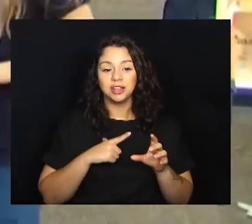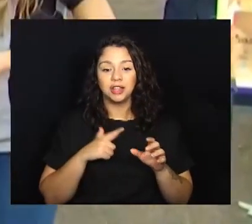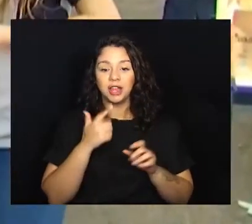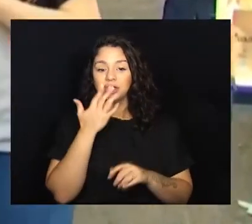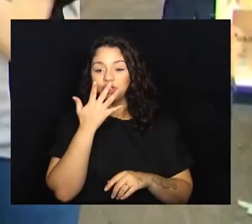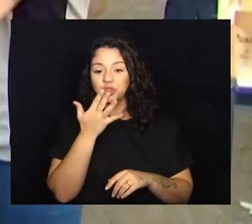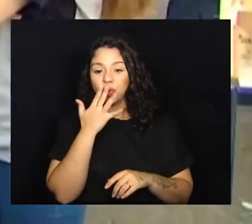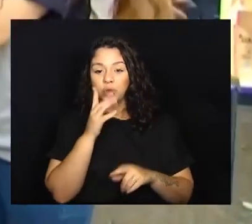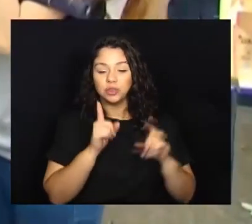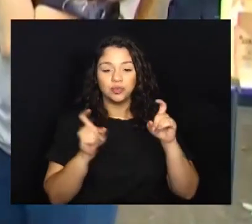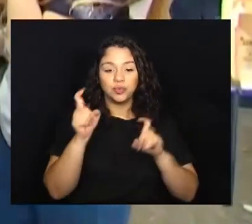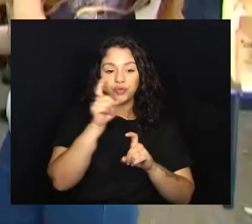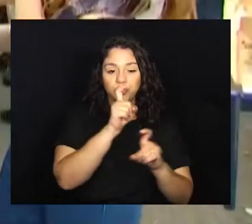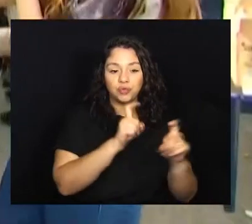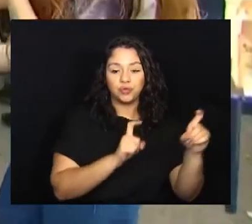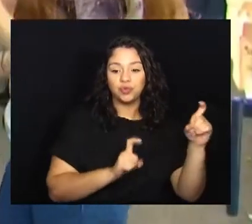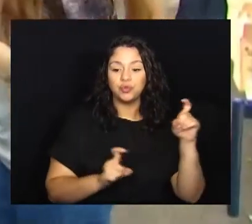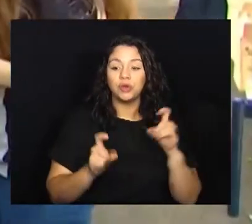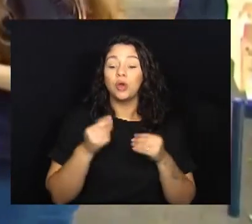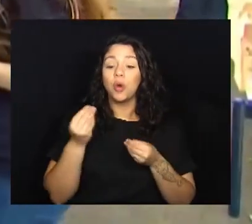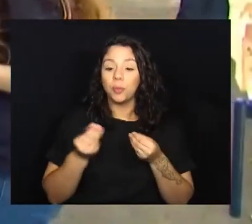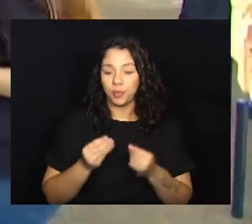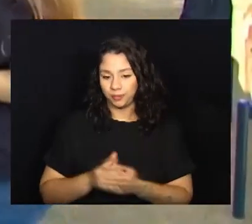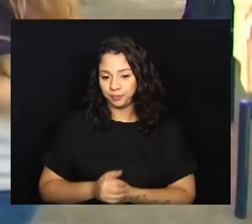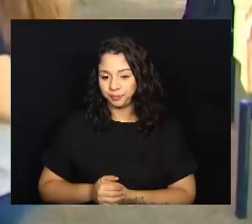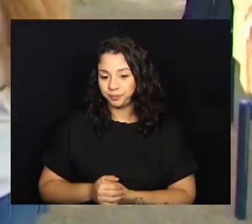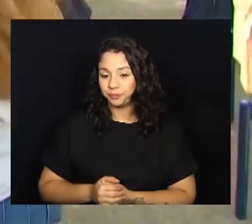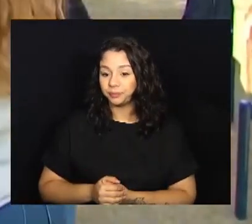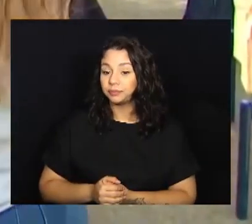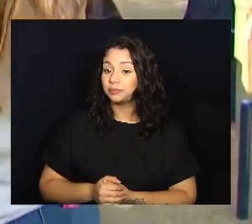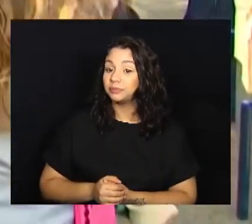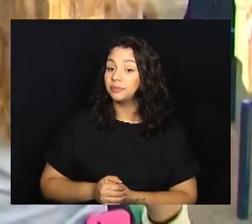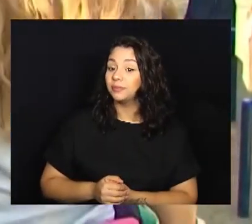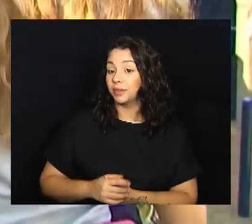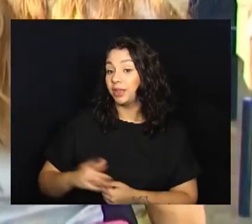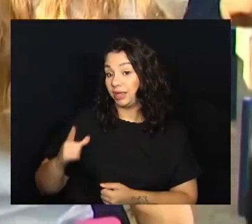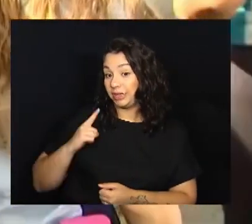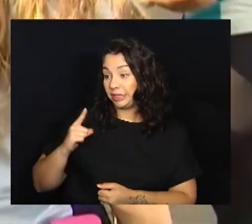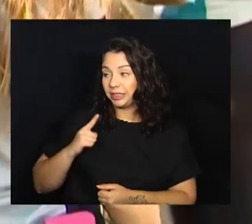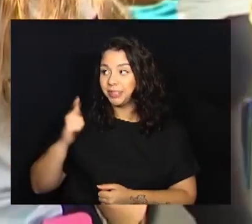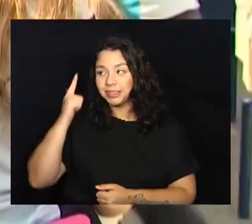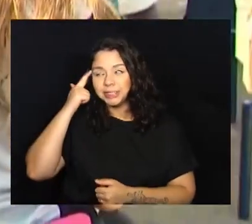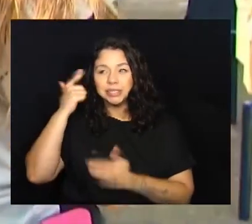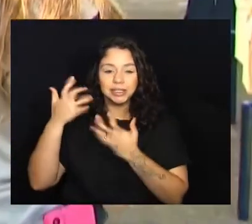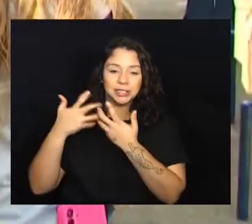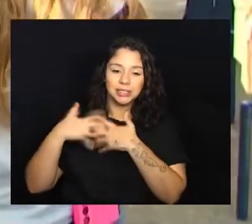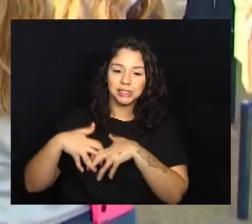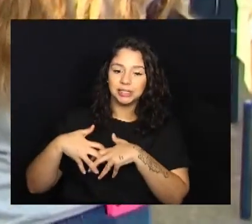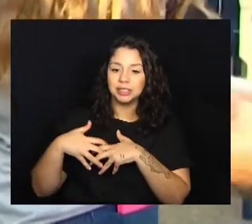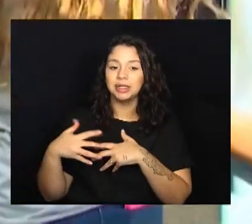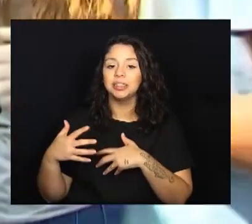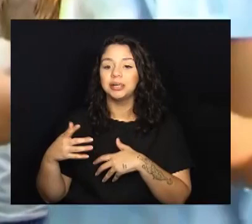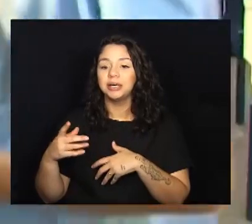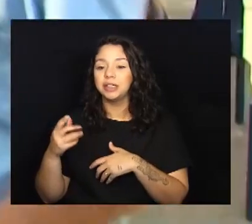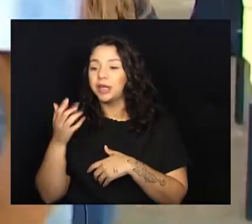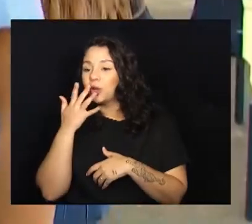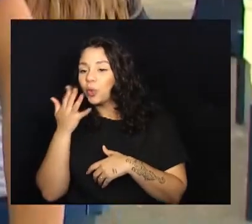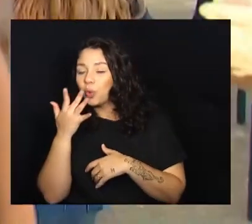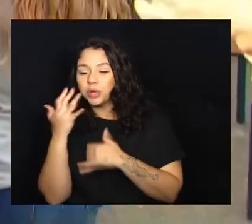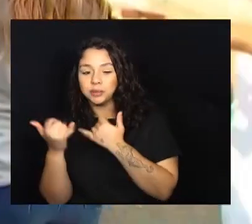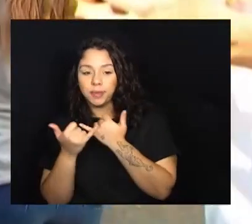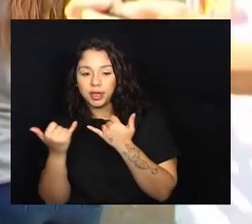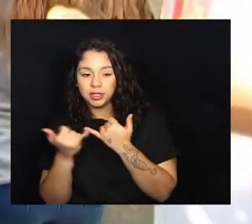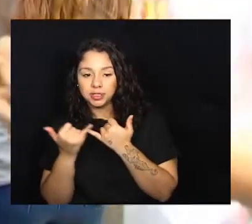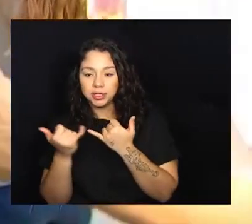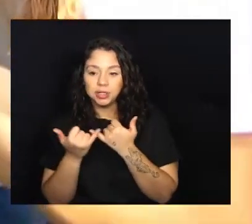tintas? A gente vai pensando numa questão de teoria das cores, né? De cores análogas, cores próximas umas